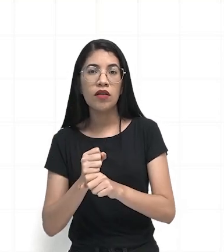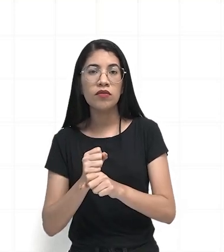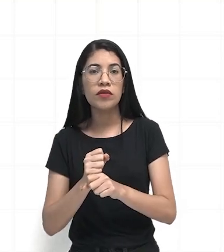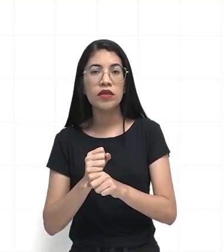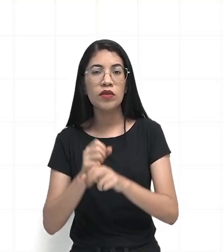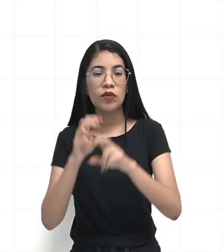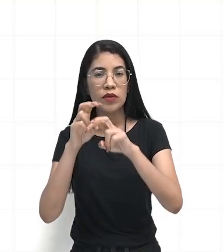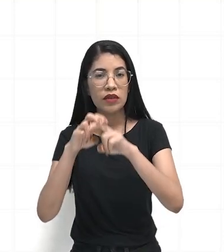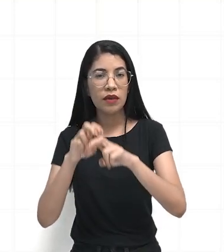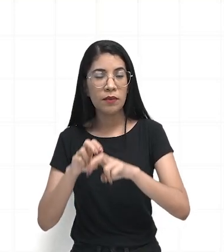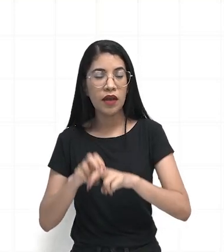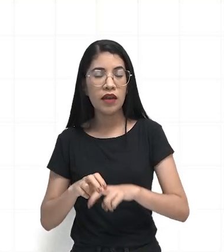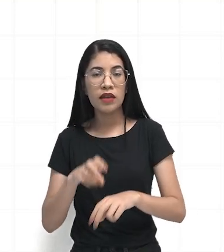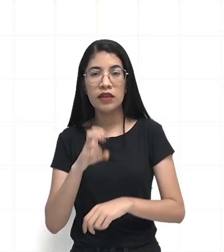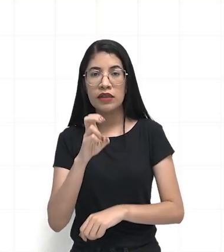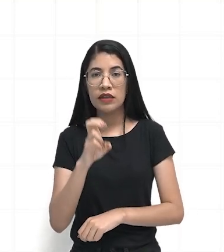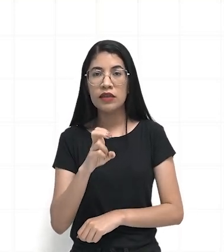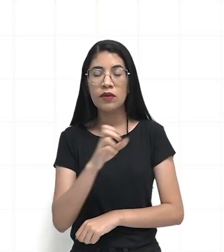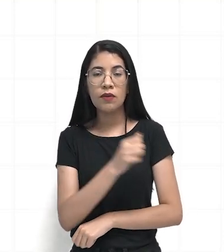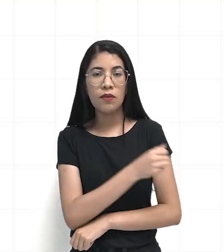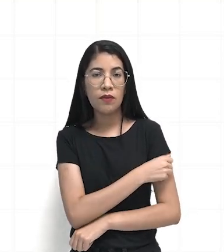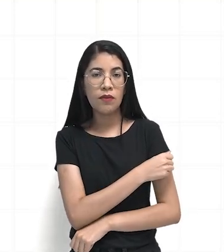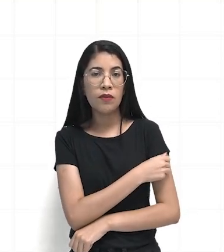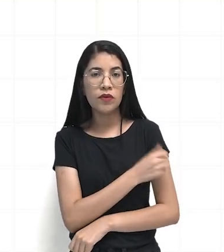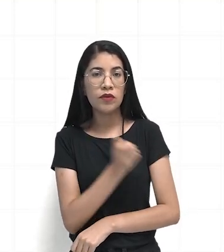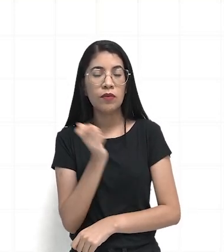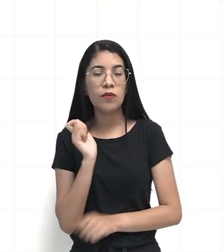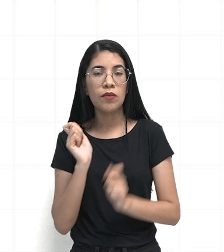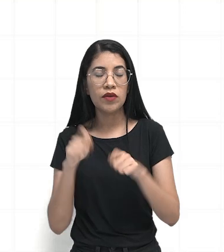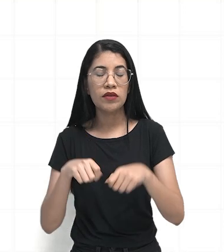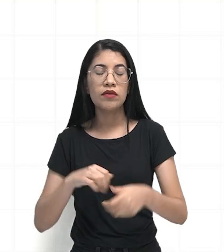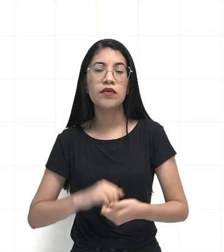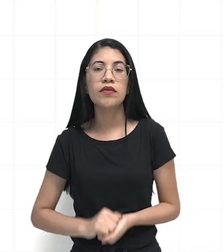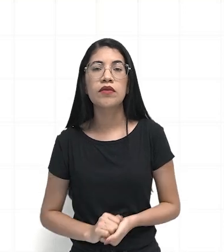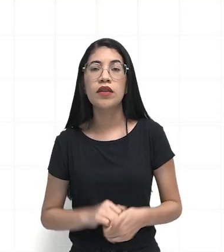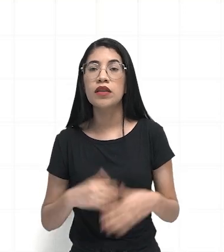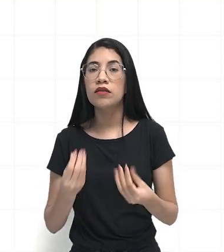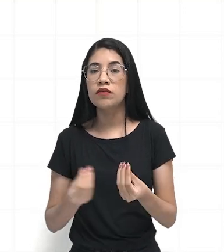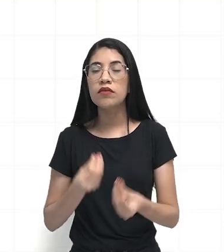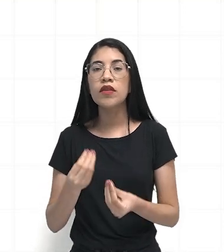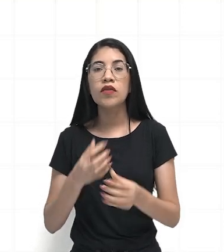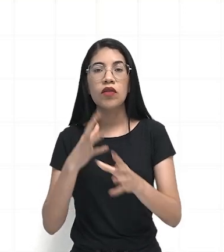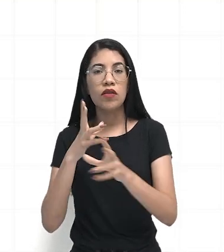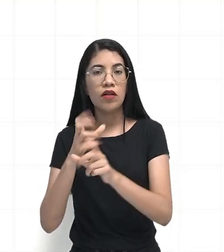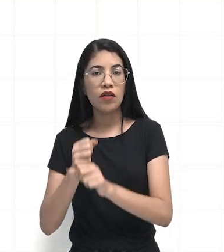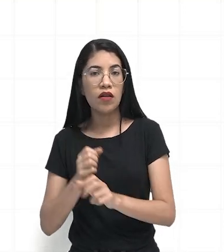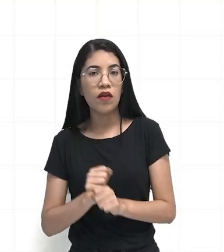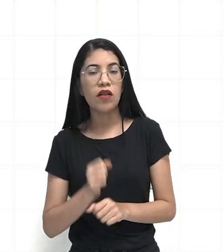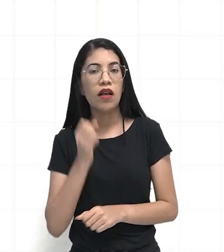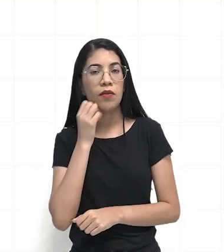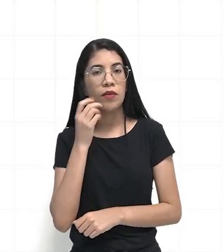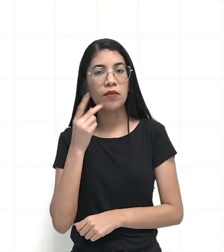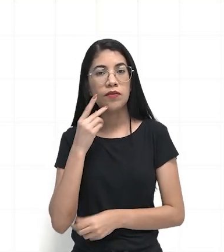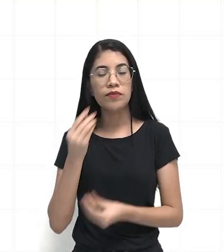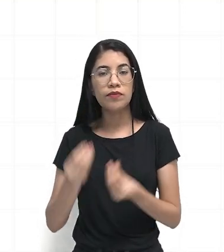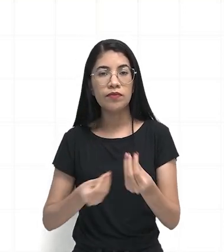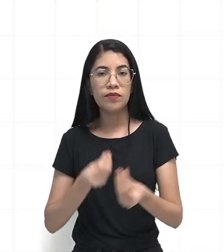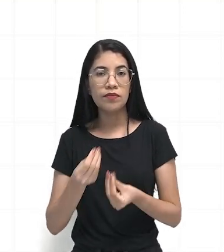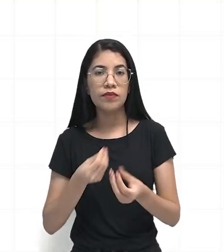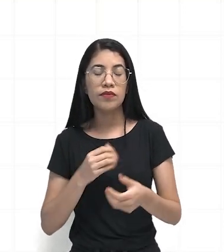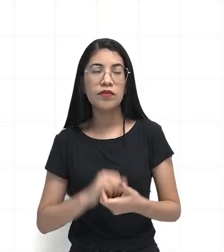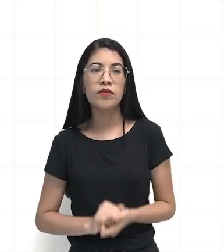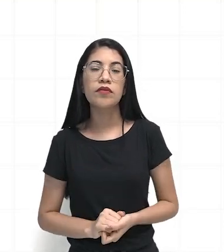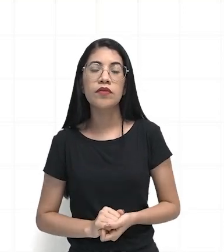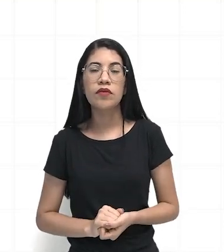carteiras eu tenho aí? Eu tenho 5, certo? Então, eu vou fazer aqui o cálculo da probabilidade.